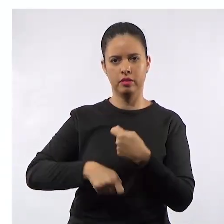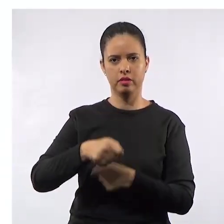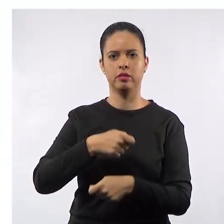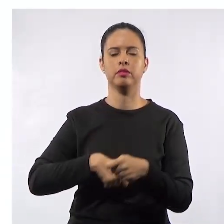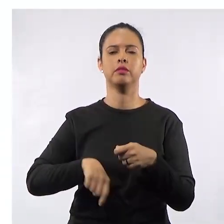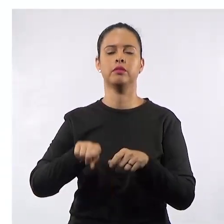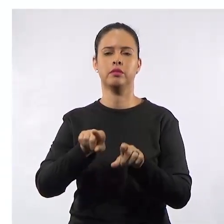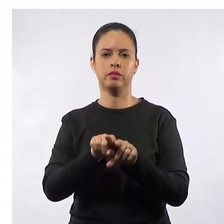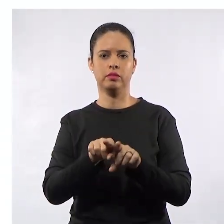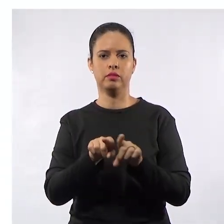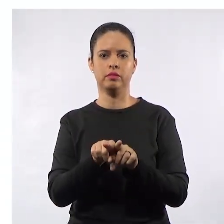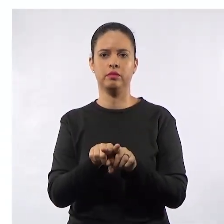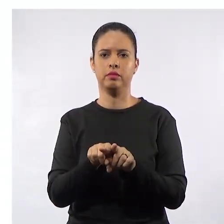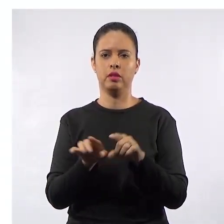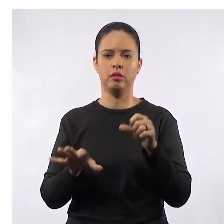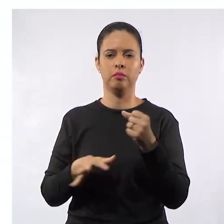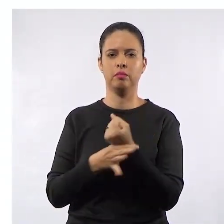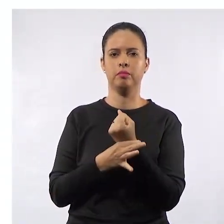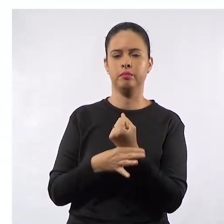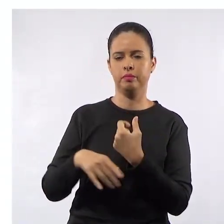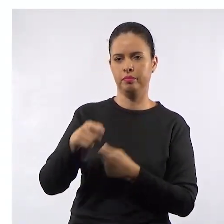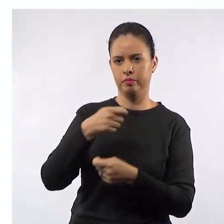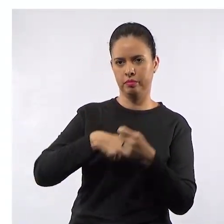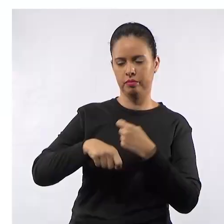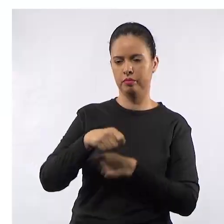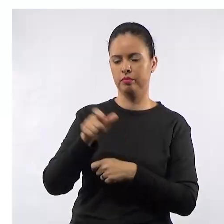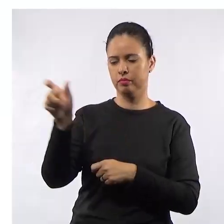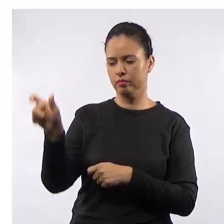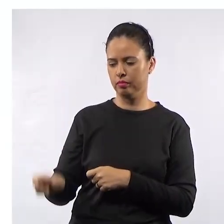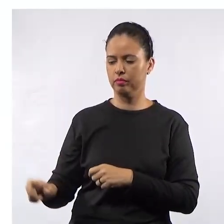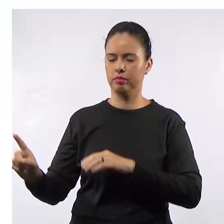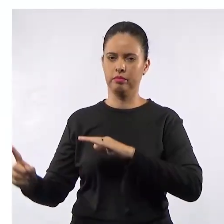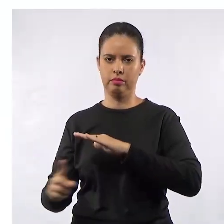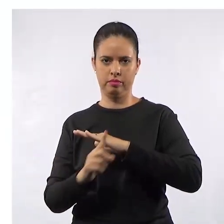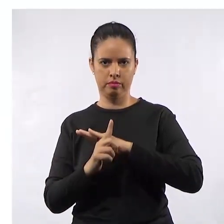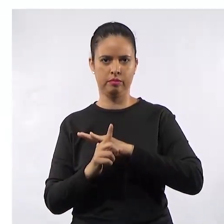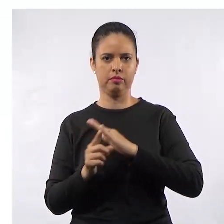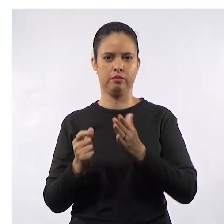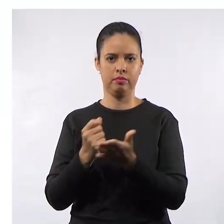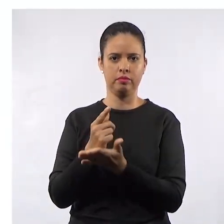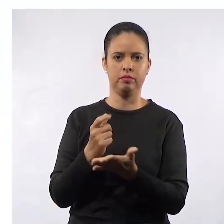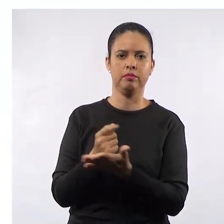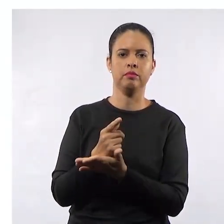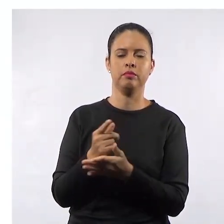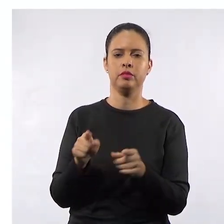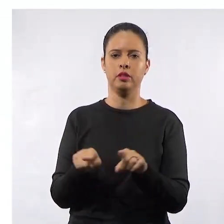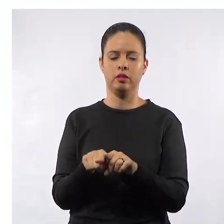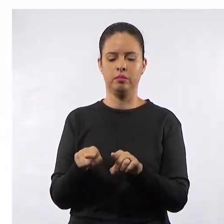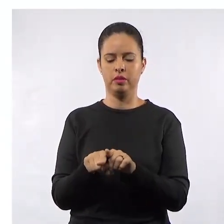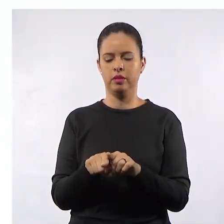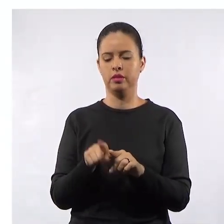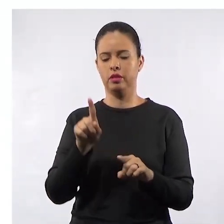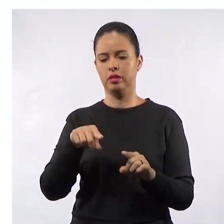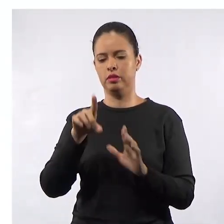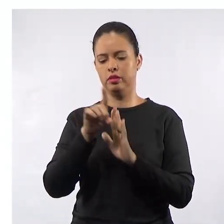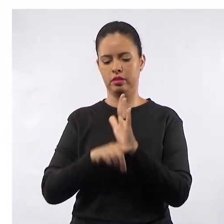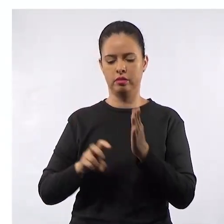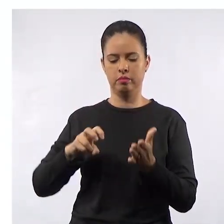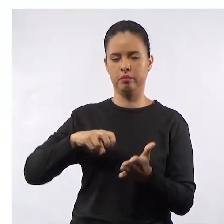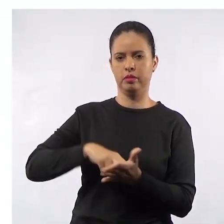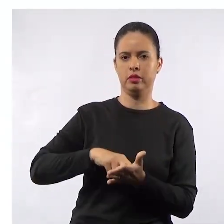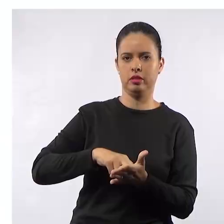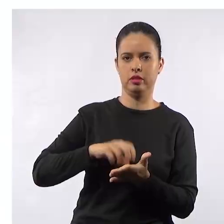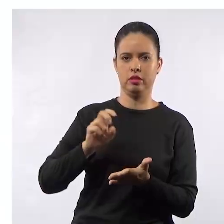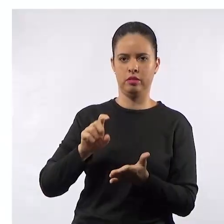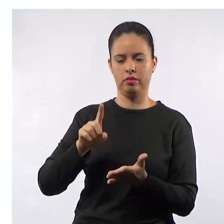envolve o direito administrativo, quando ele fala da proteção administrativa do consumidor, tá? E direito penal a gente vê também lá nas